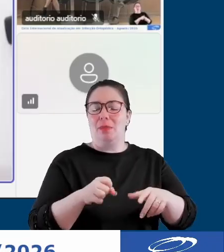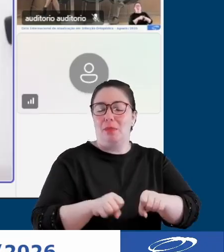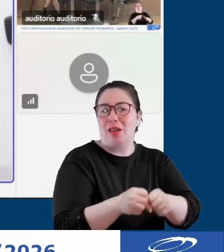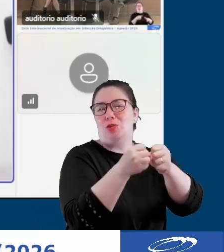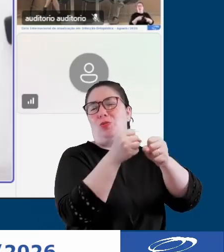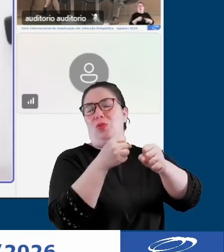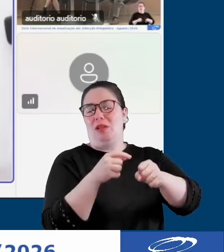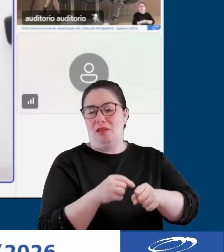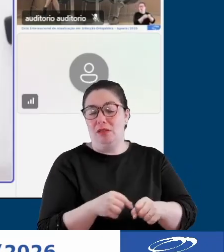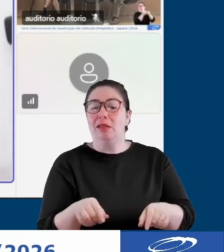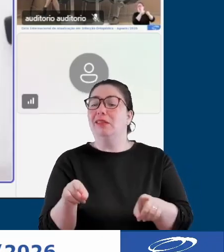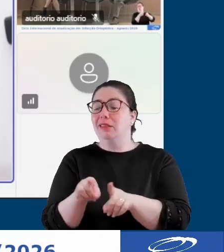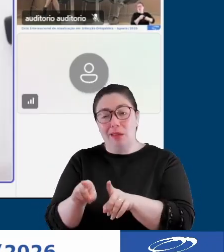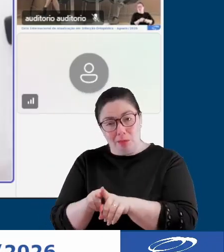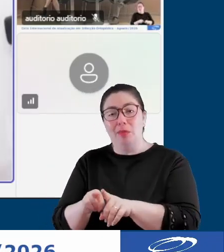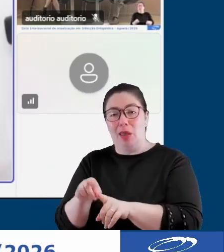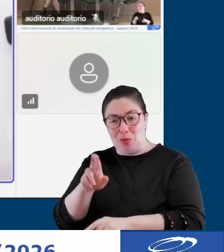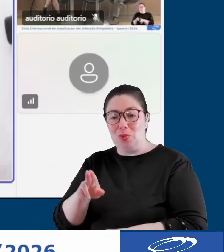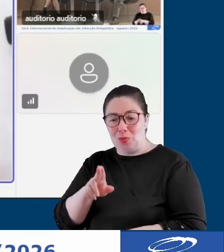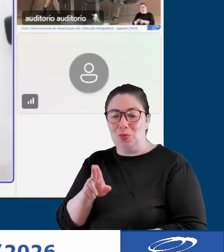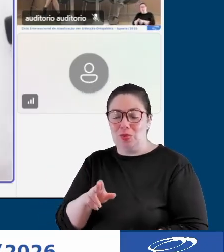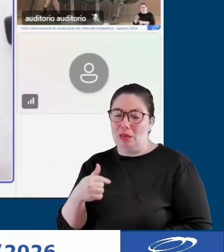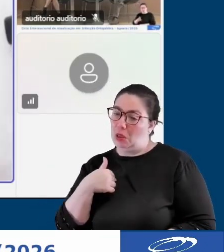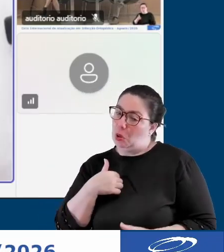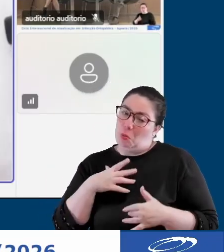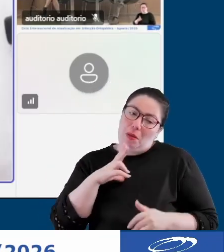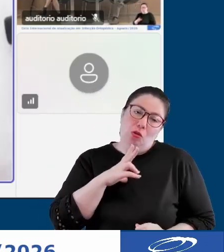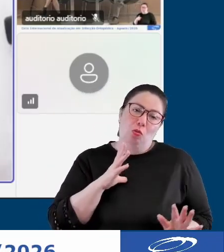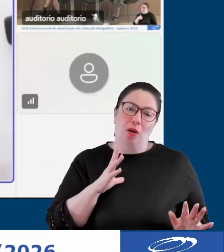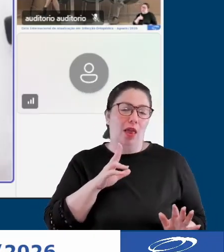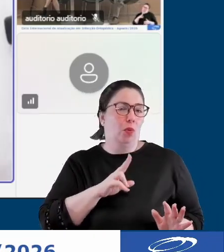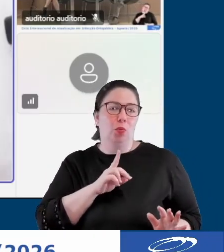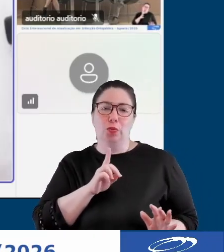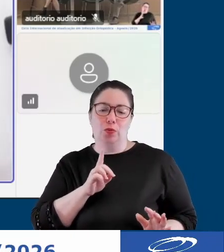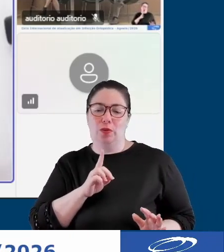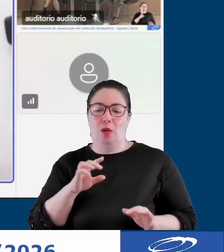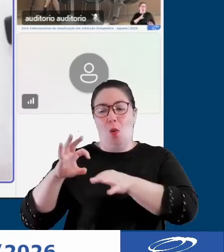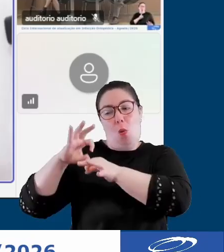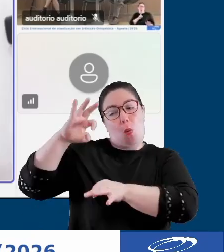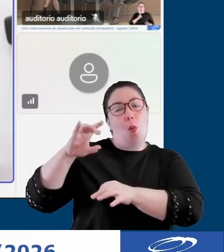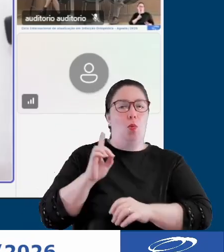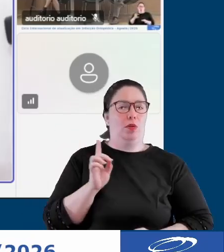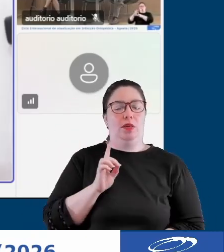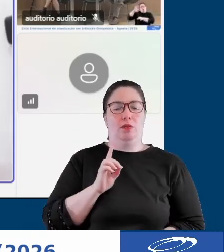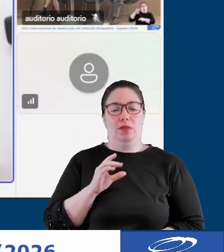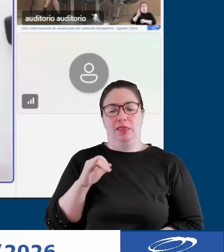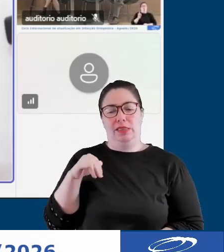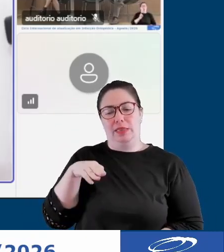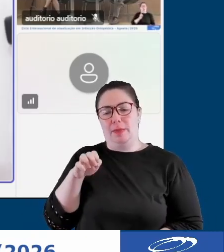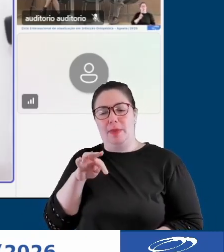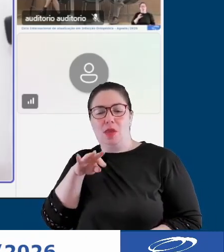utilizados também no hospital. Eu, pessoalmente, não uso isso na coluna. O cimento nunca usei,